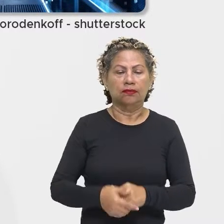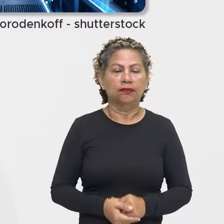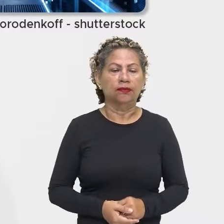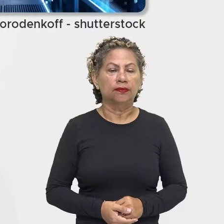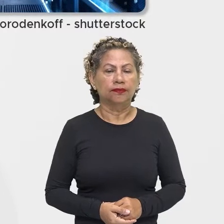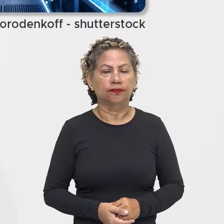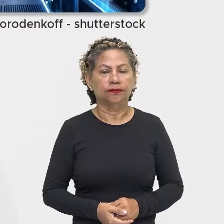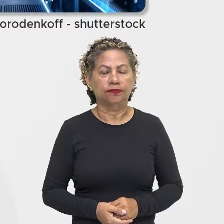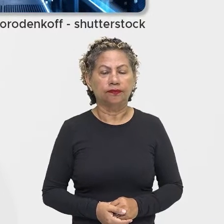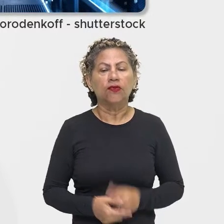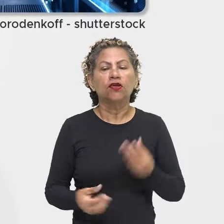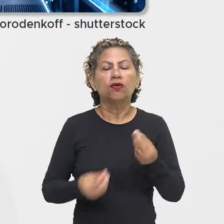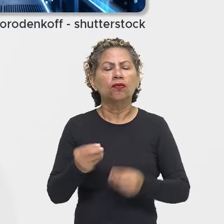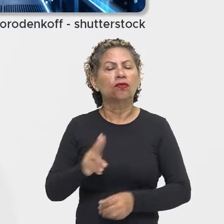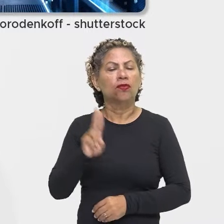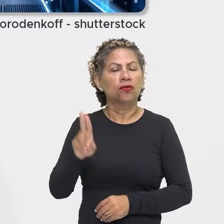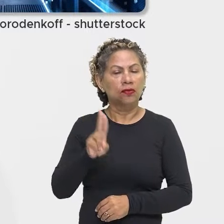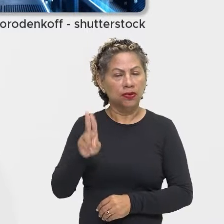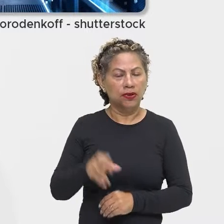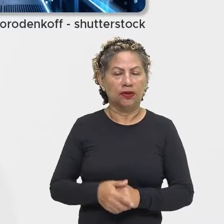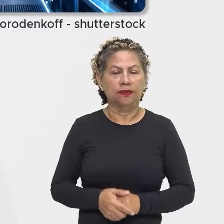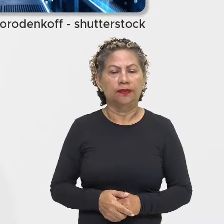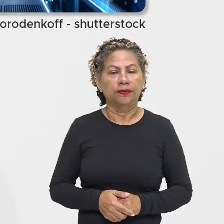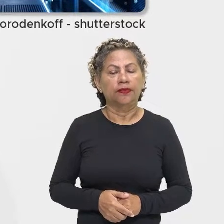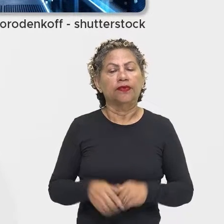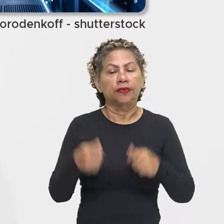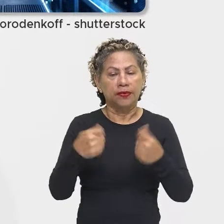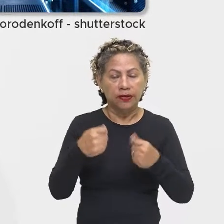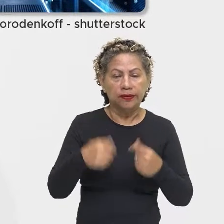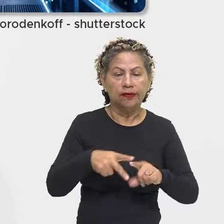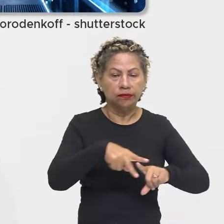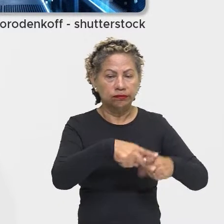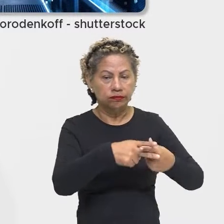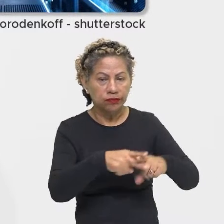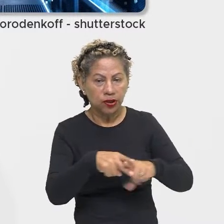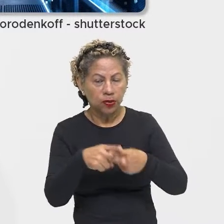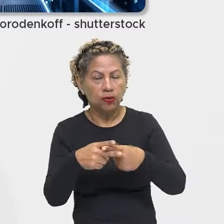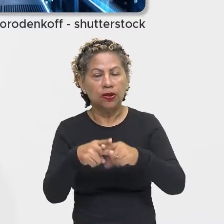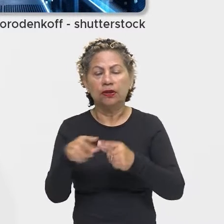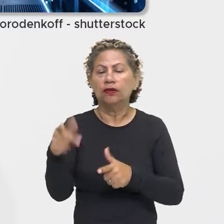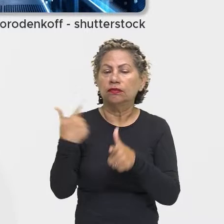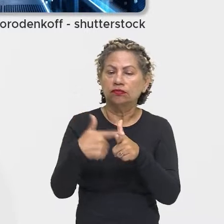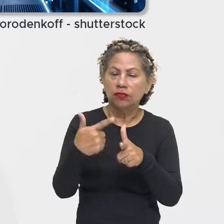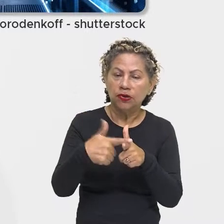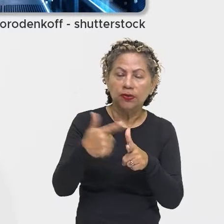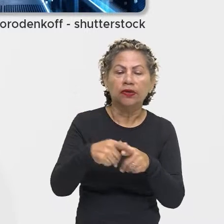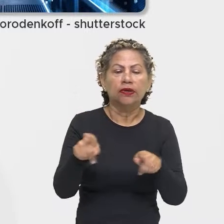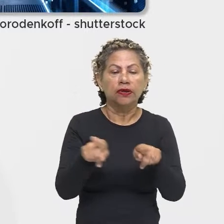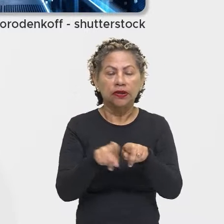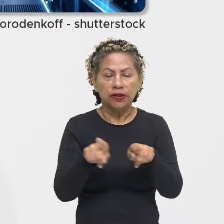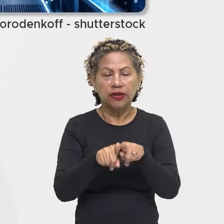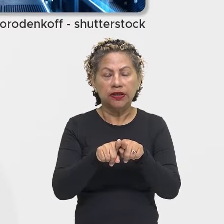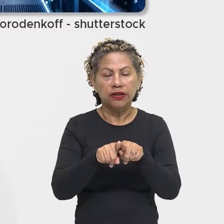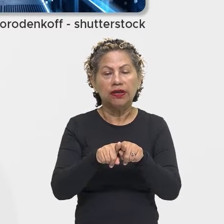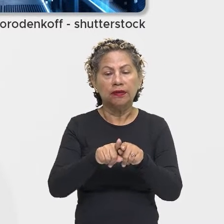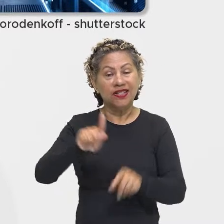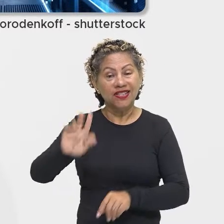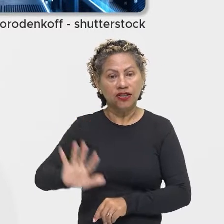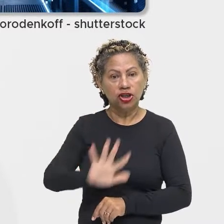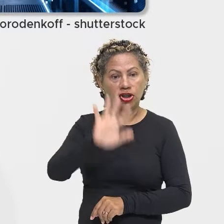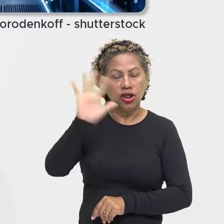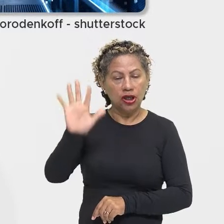principal. Então, deu algum problema, nós temos que entrar em modo de segurança, tá bom? Ligar o nosso